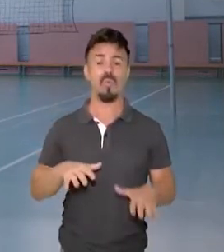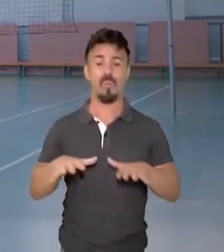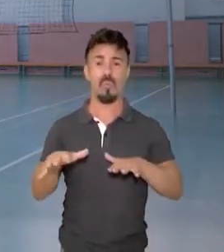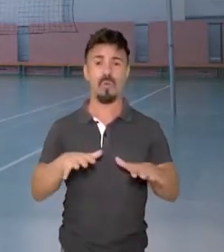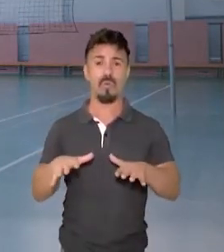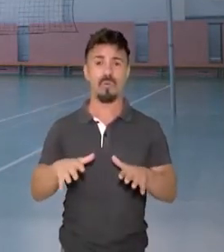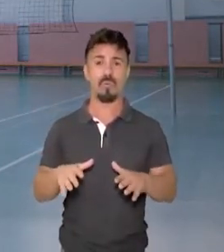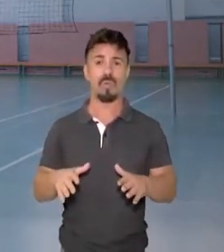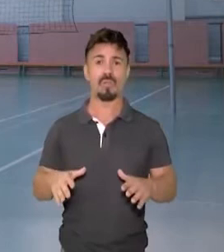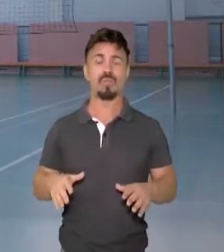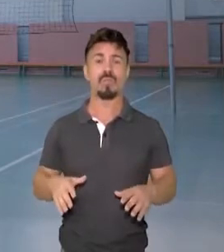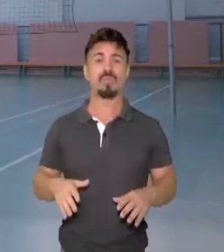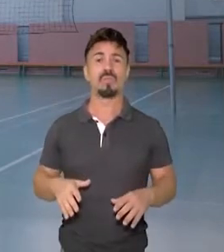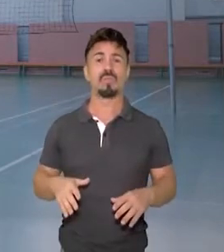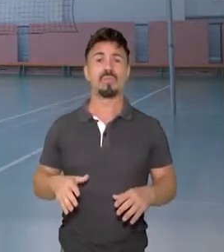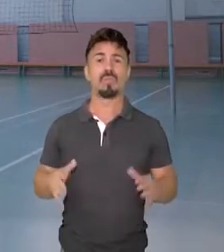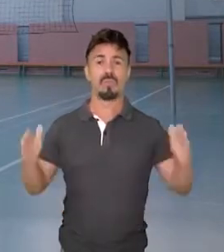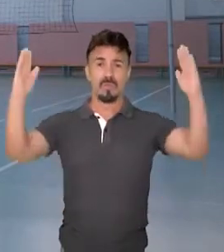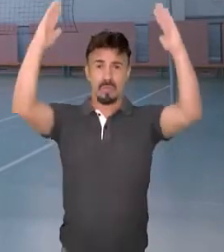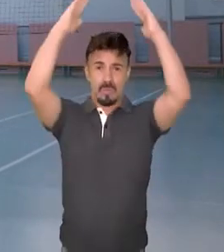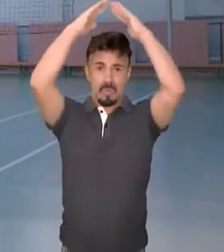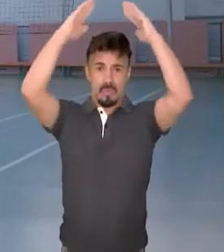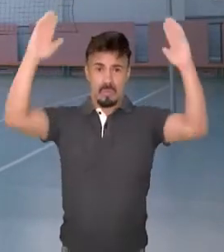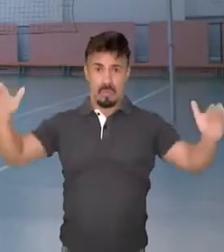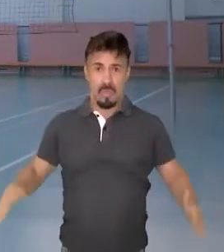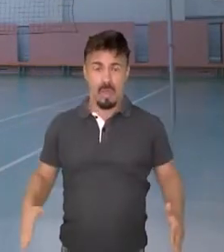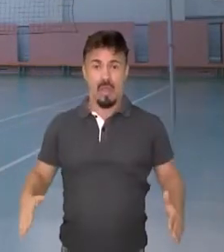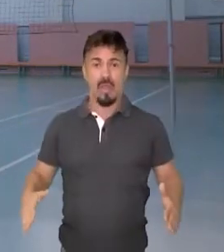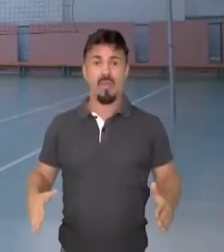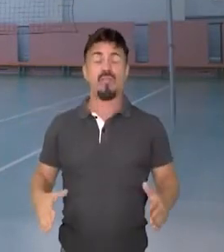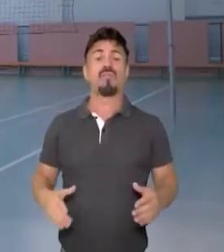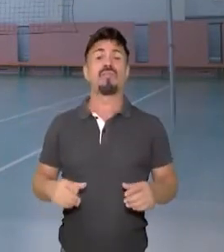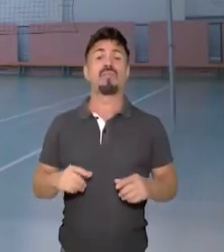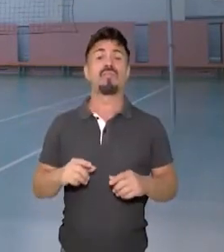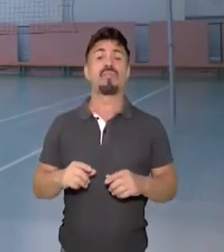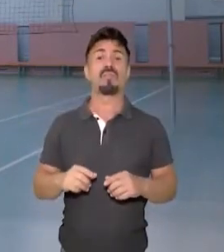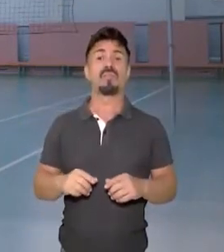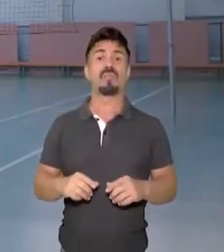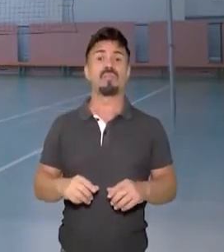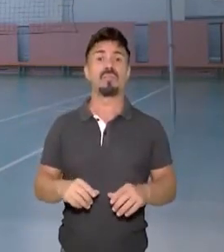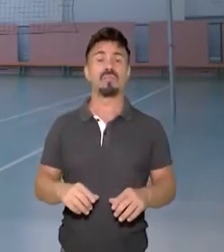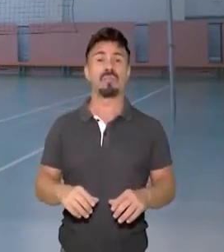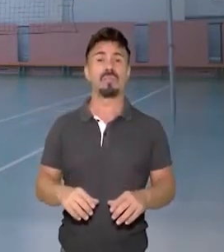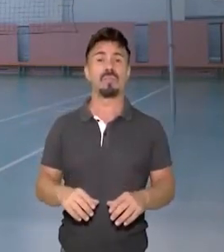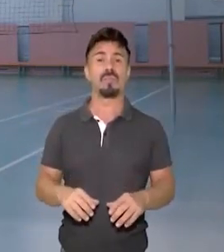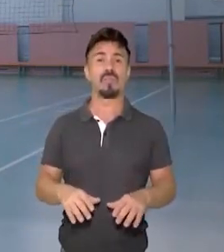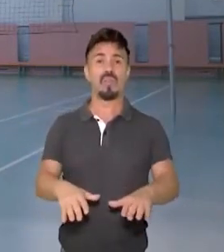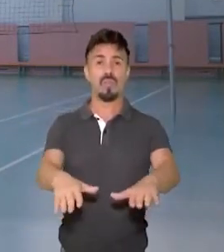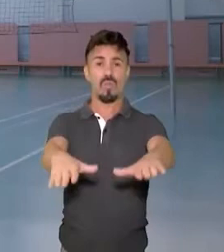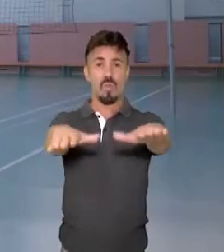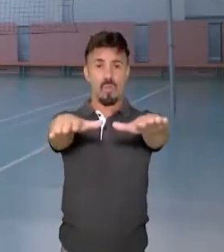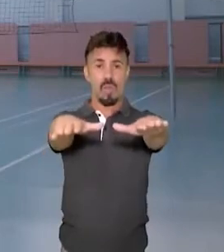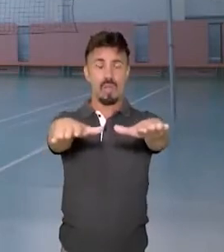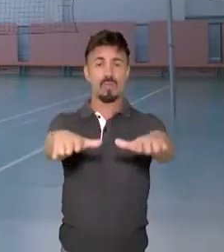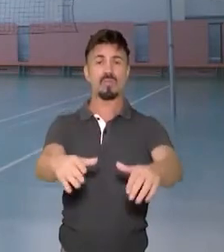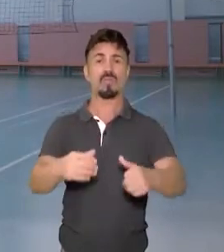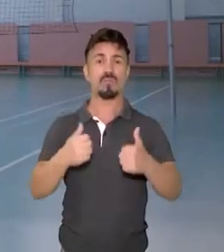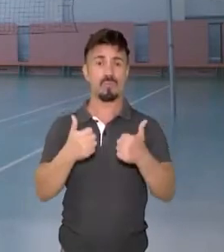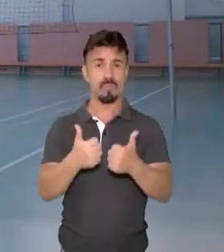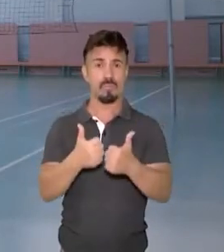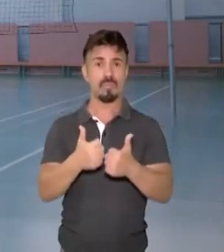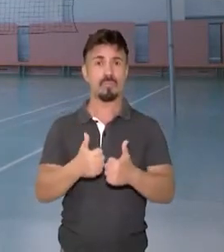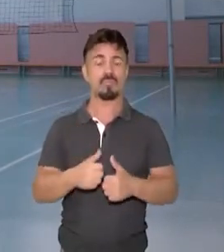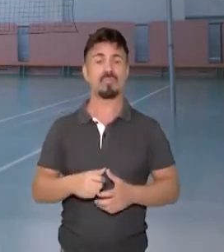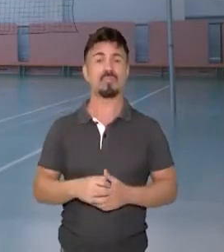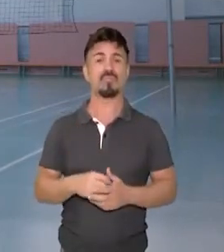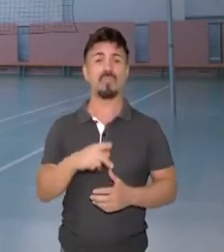de abdução e adução a gente vai fazer flexão e extensão de braços Tá bom pessoal